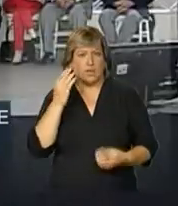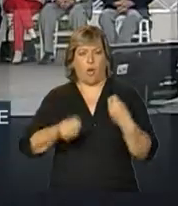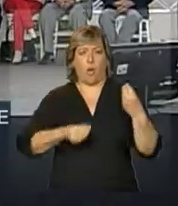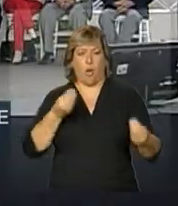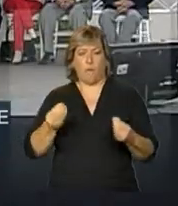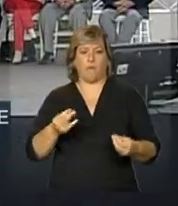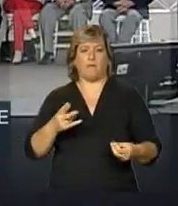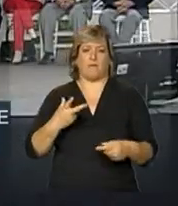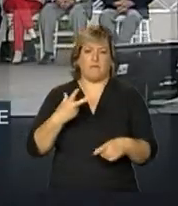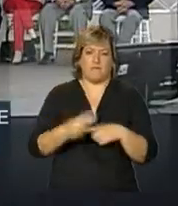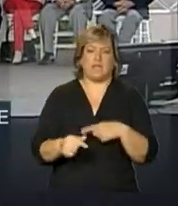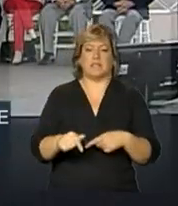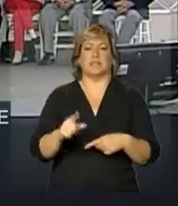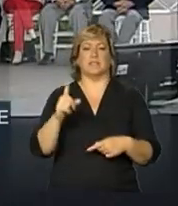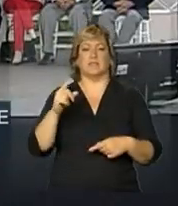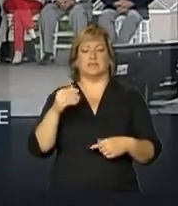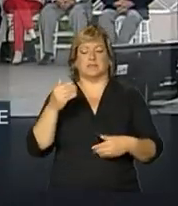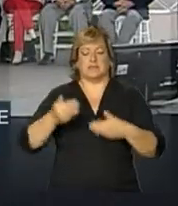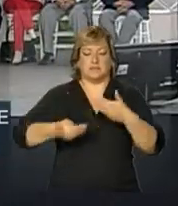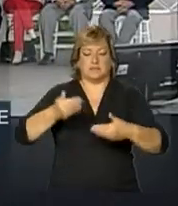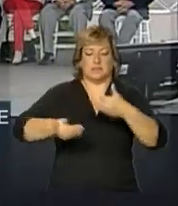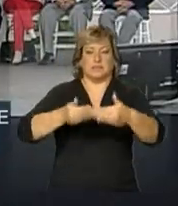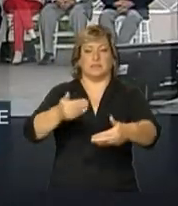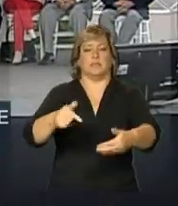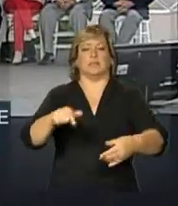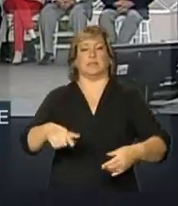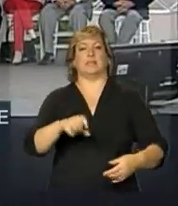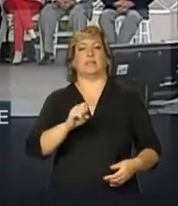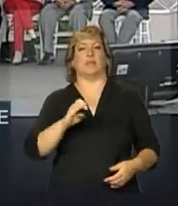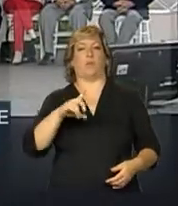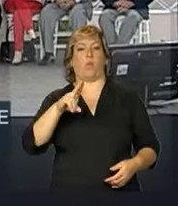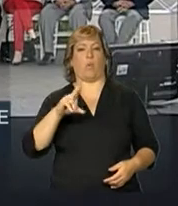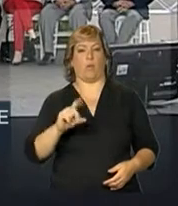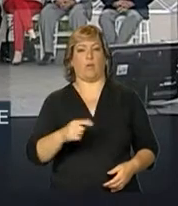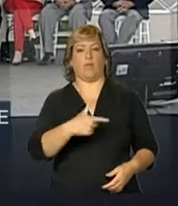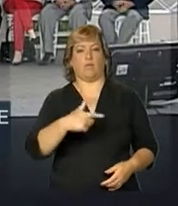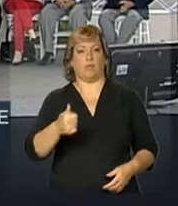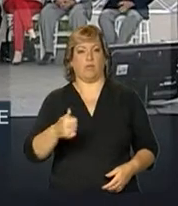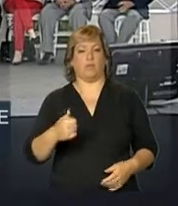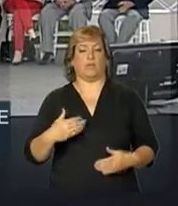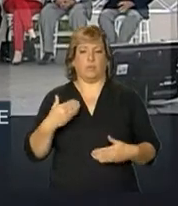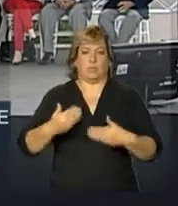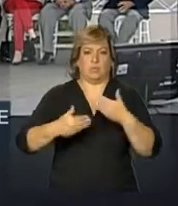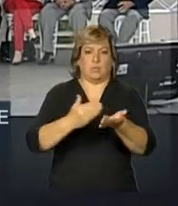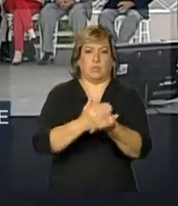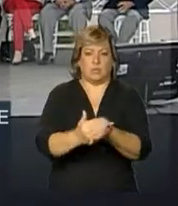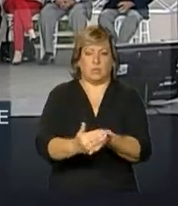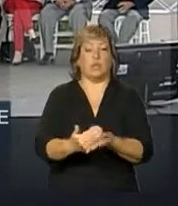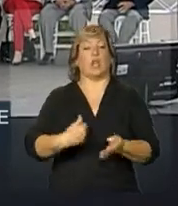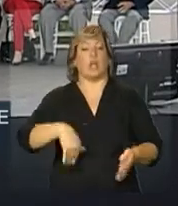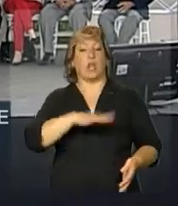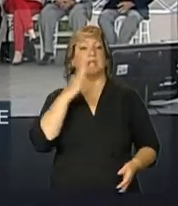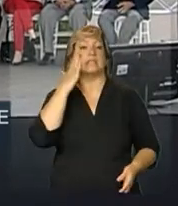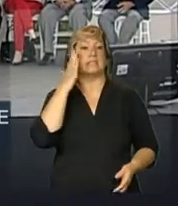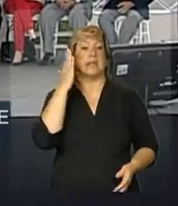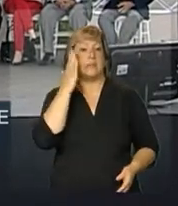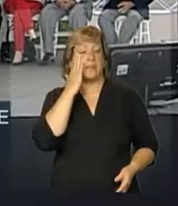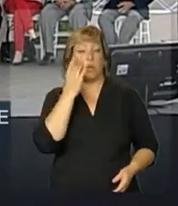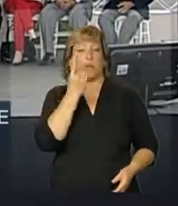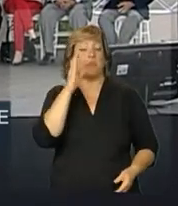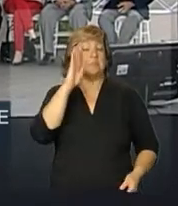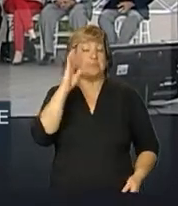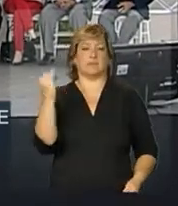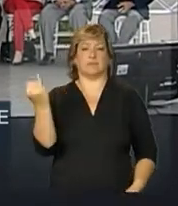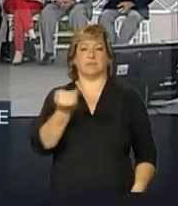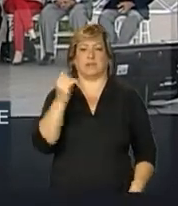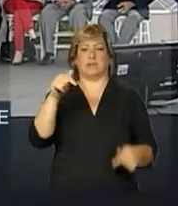essas décadas iniciais do século XXI, nós sabemos que um dos desafios está aqui, está